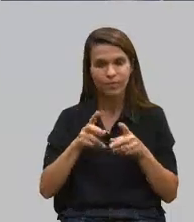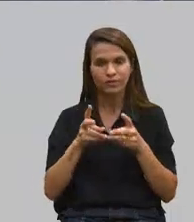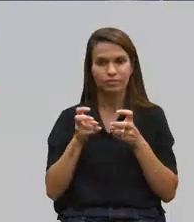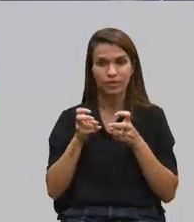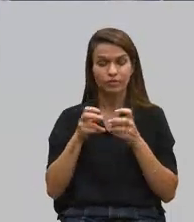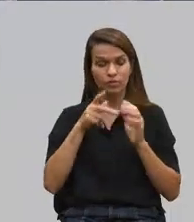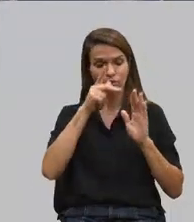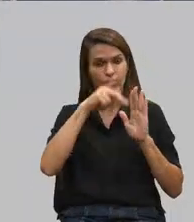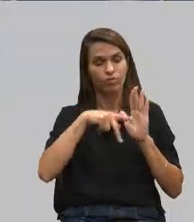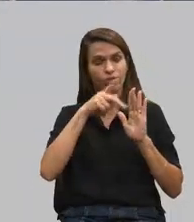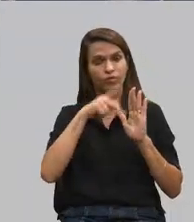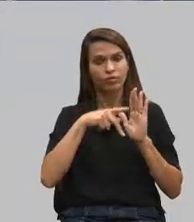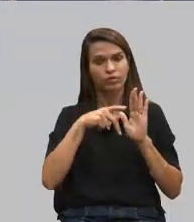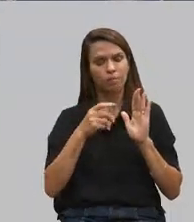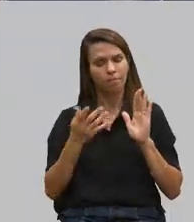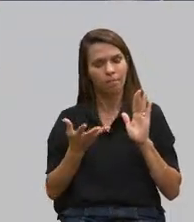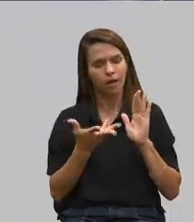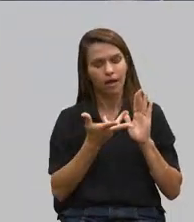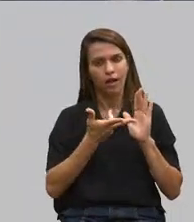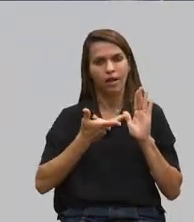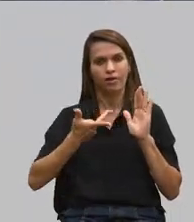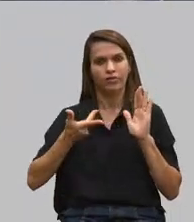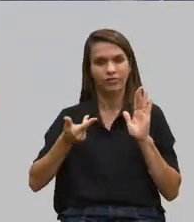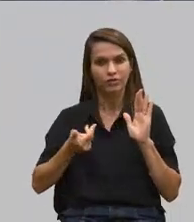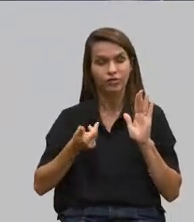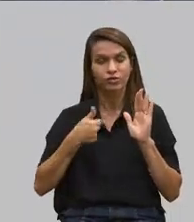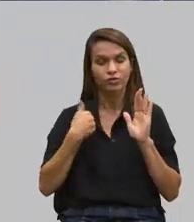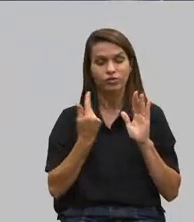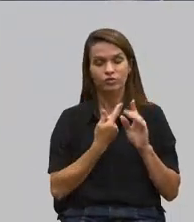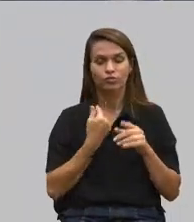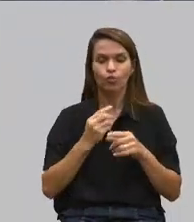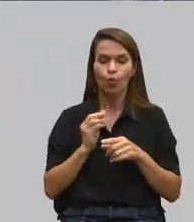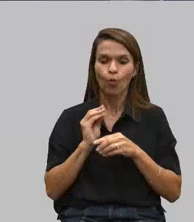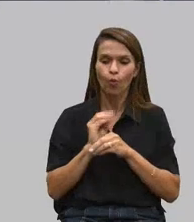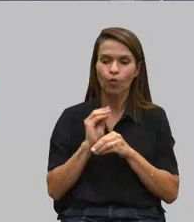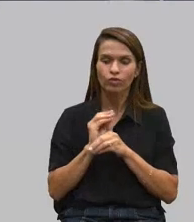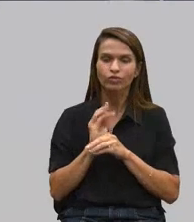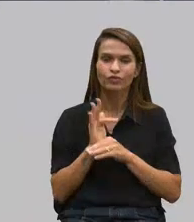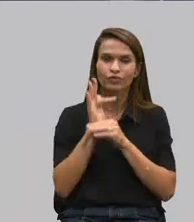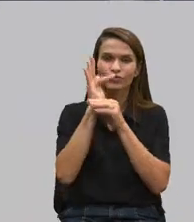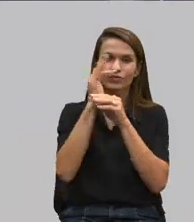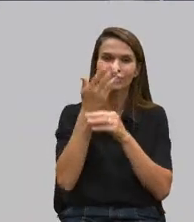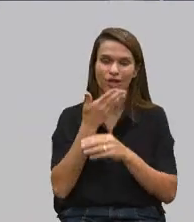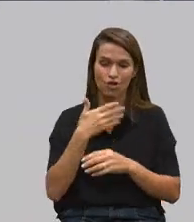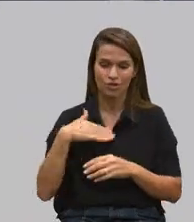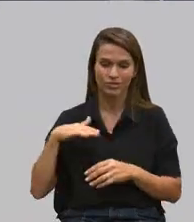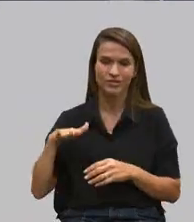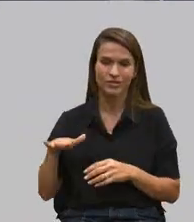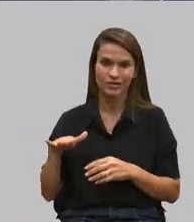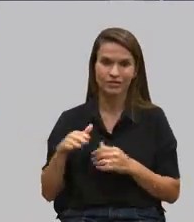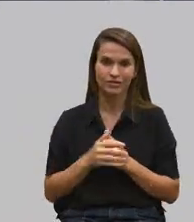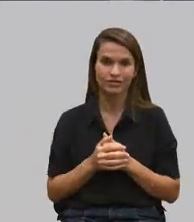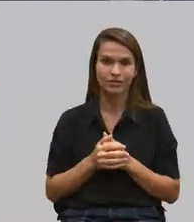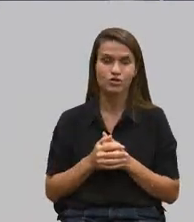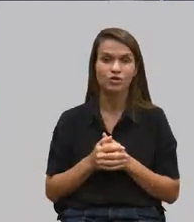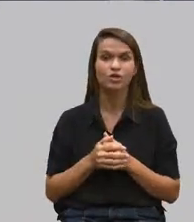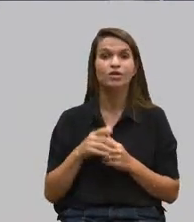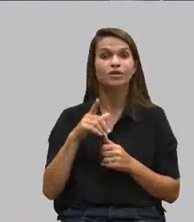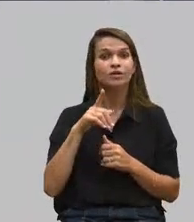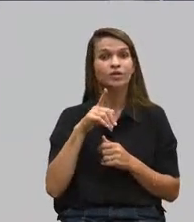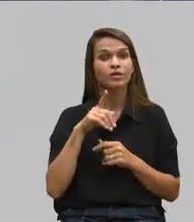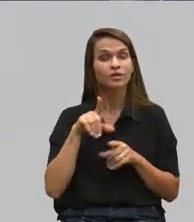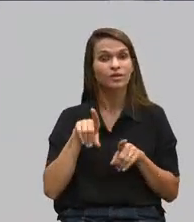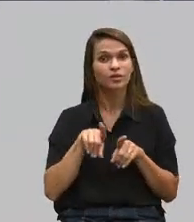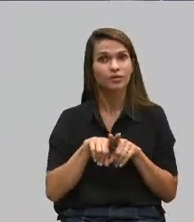projeto maravilhoso porque estamos cuidando do futuro das nossas crianças e temos